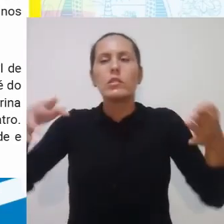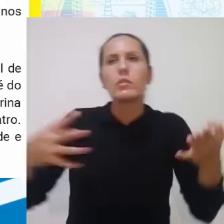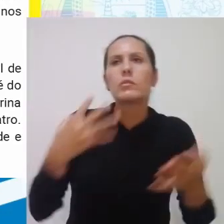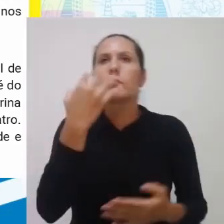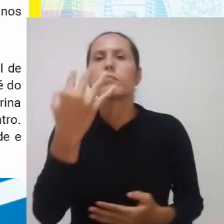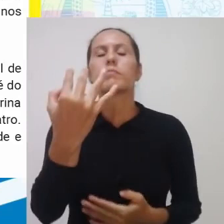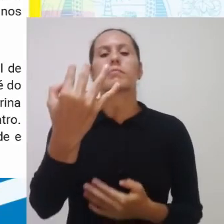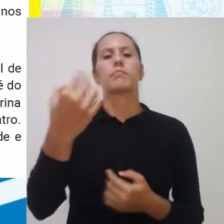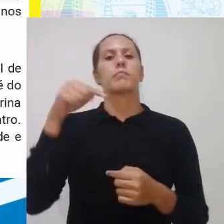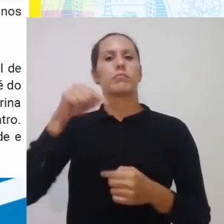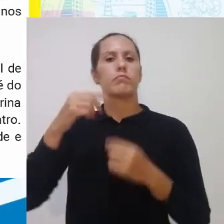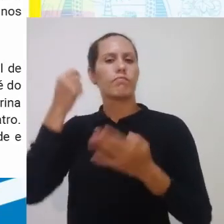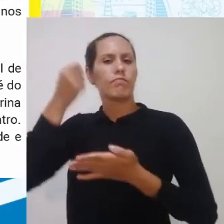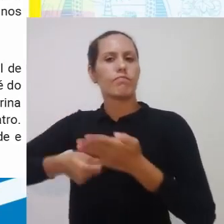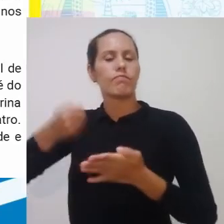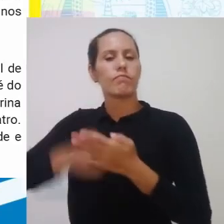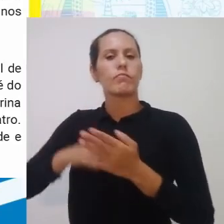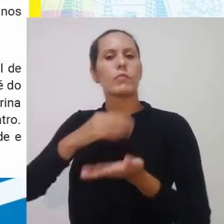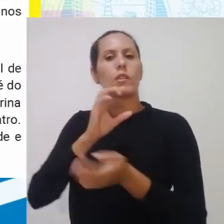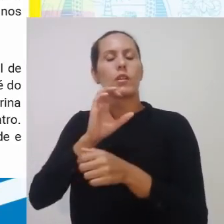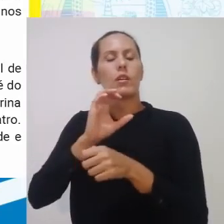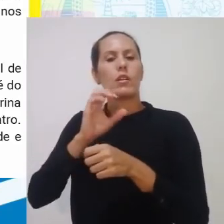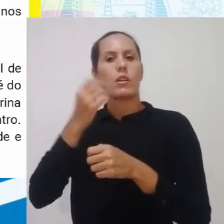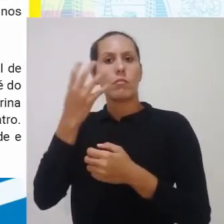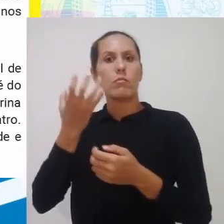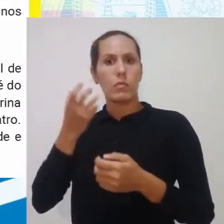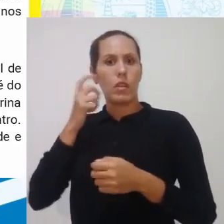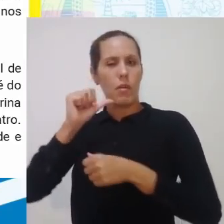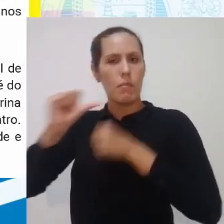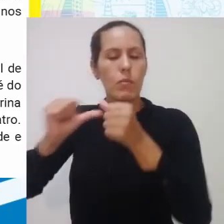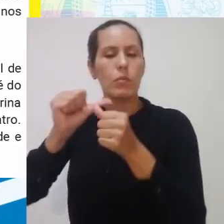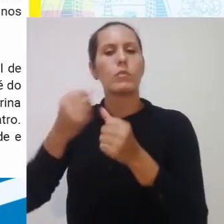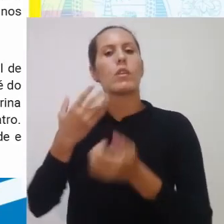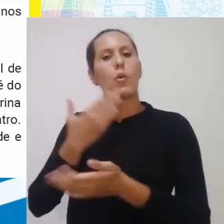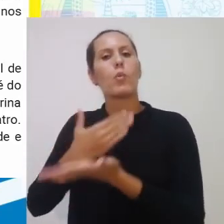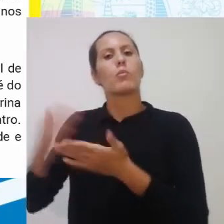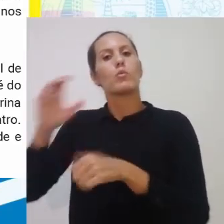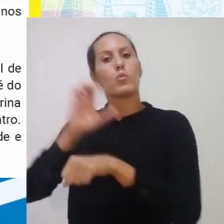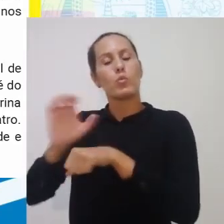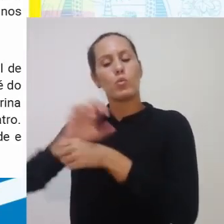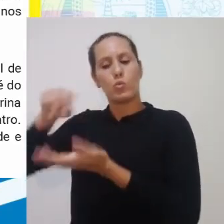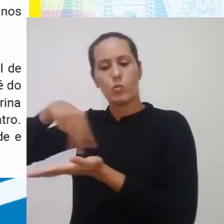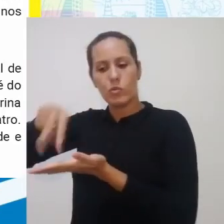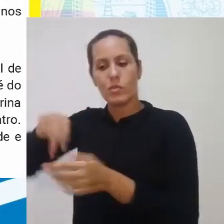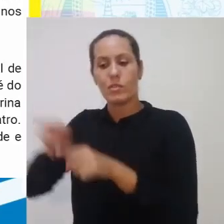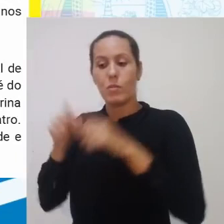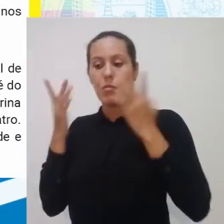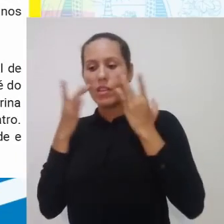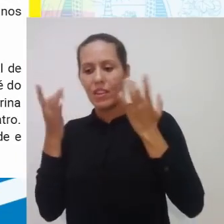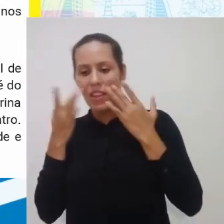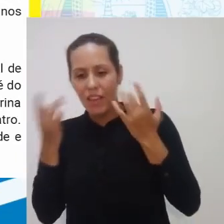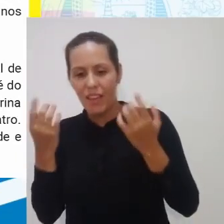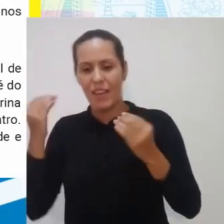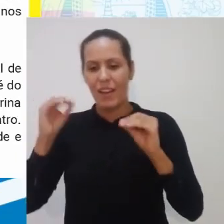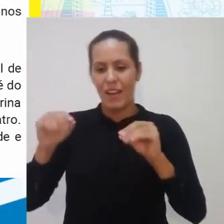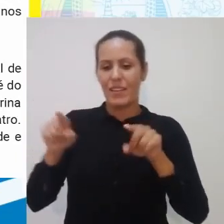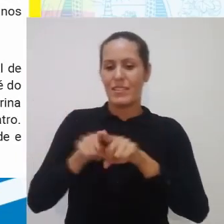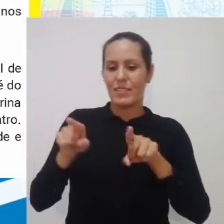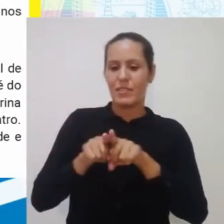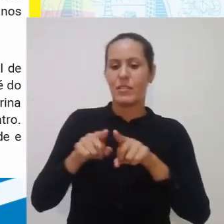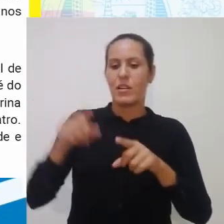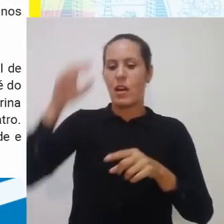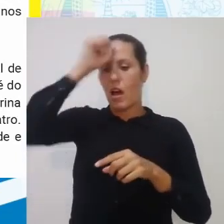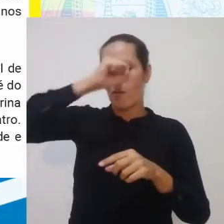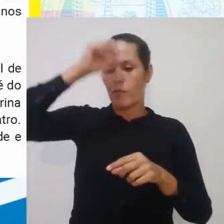tornar uma bailarina, a jovem fez o curso de danças oferecido pelo Serviço Nacional de Teatro, SNT. Aprendeu balé clássico e